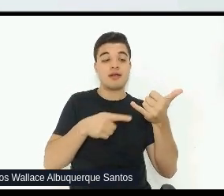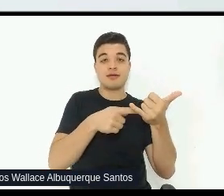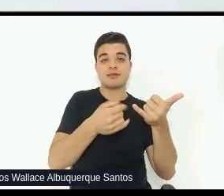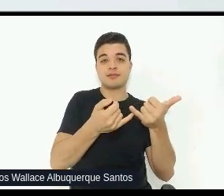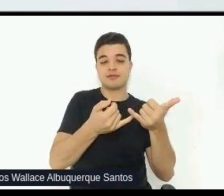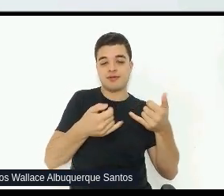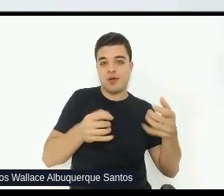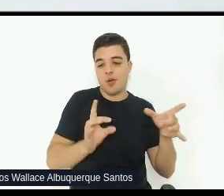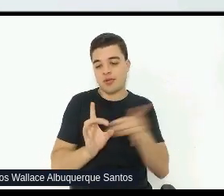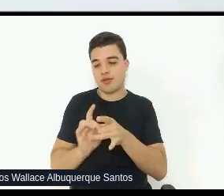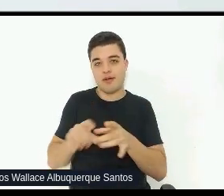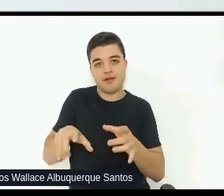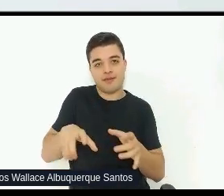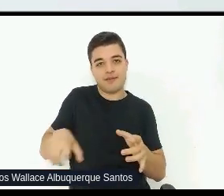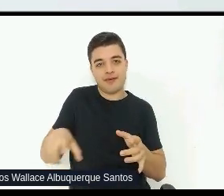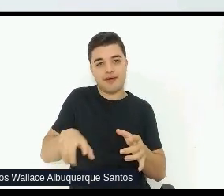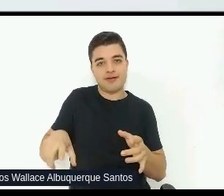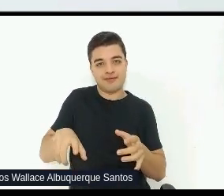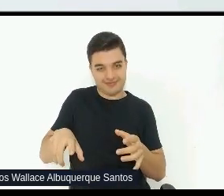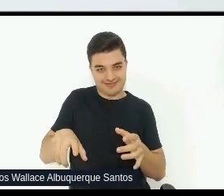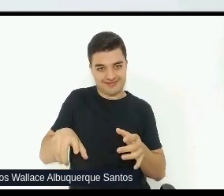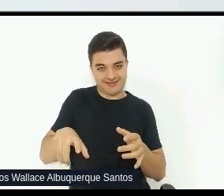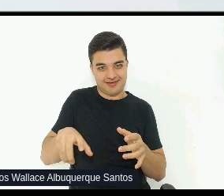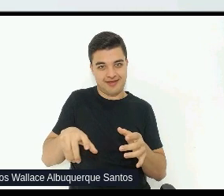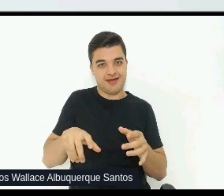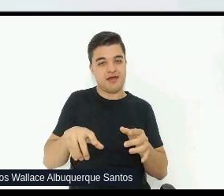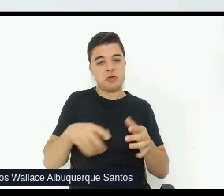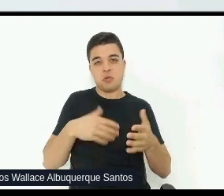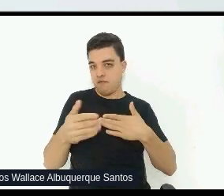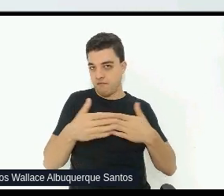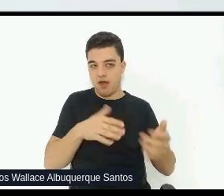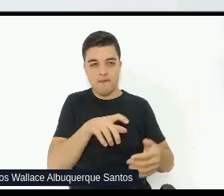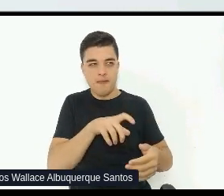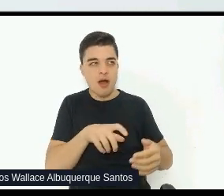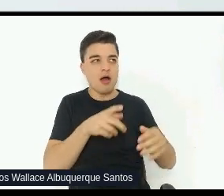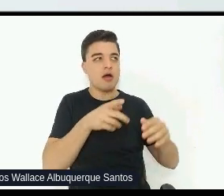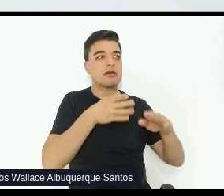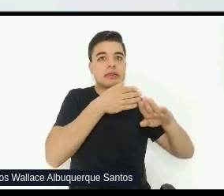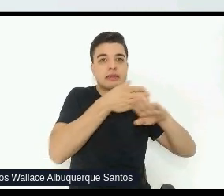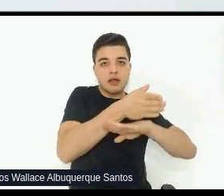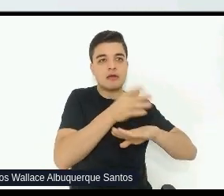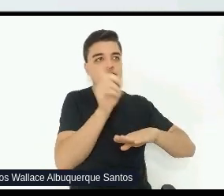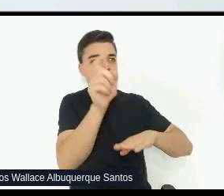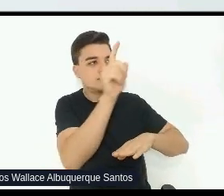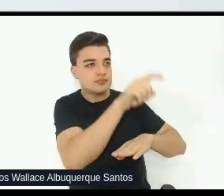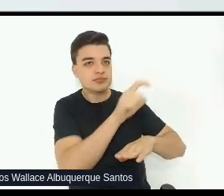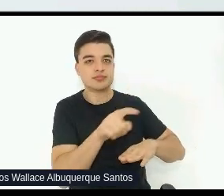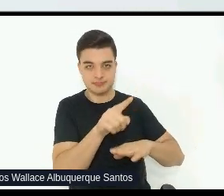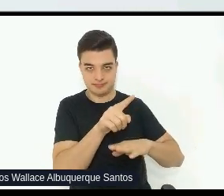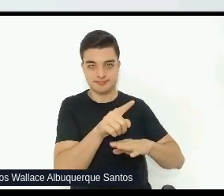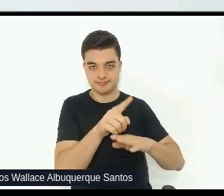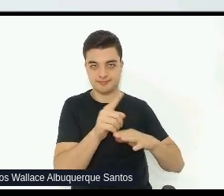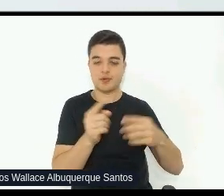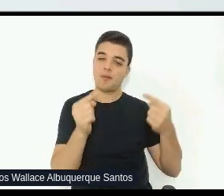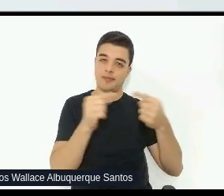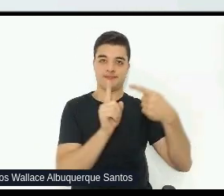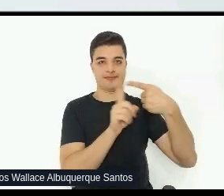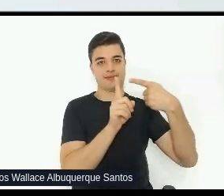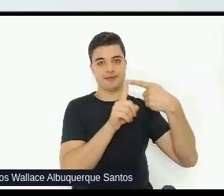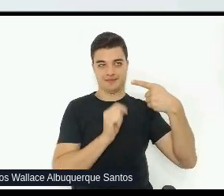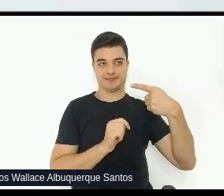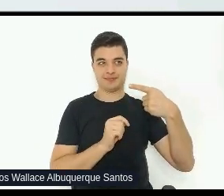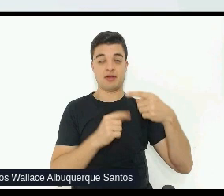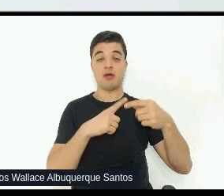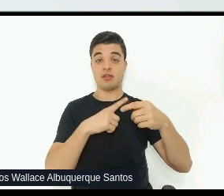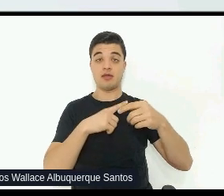é beneficiado aqui dentro dessa heurística, né? E eu trago, então, um exemplo da American Airlines, porque todas